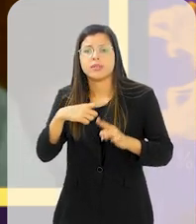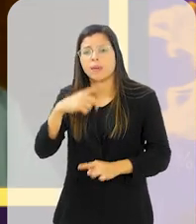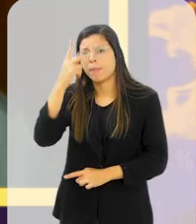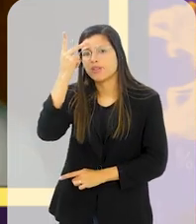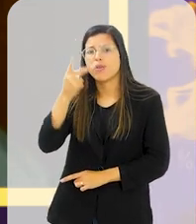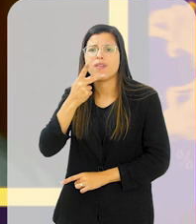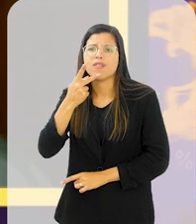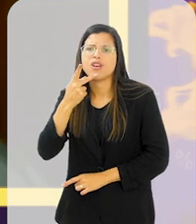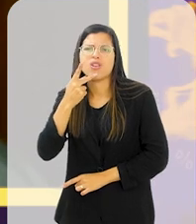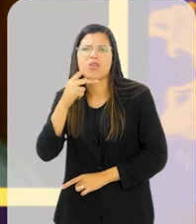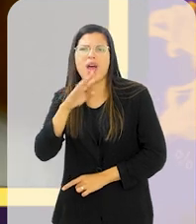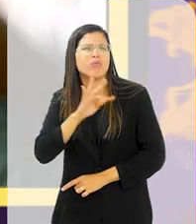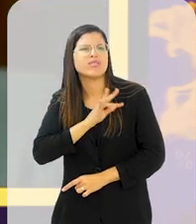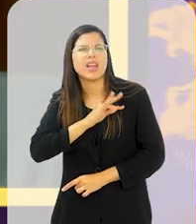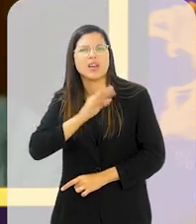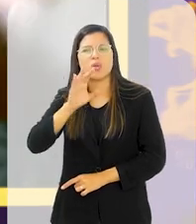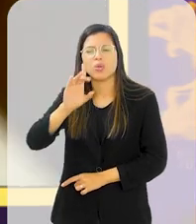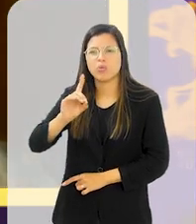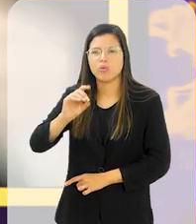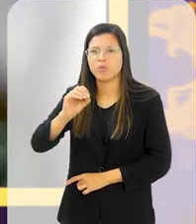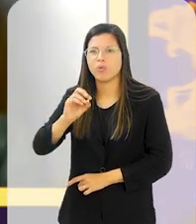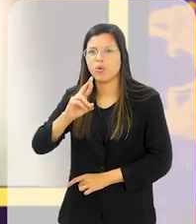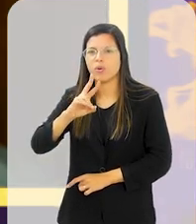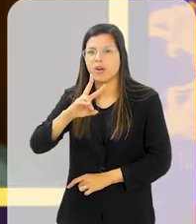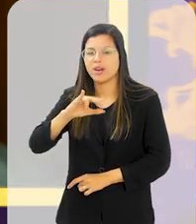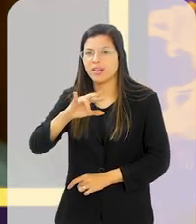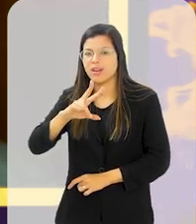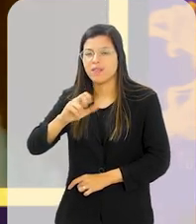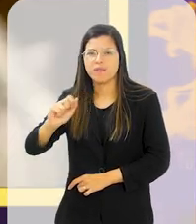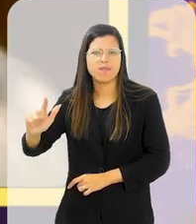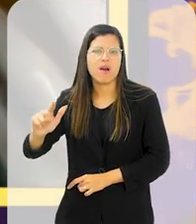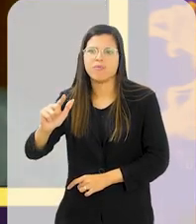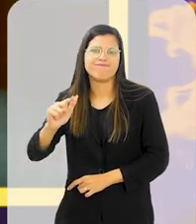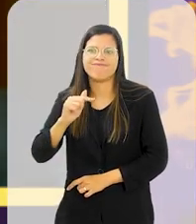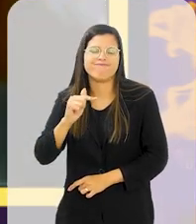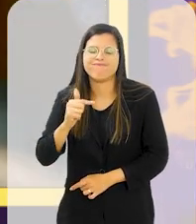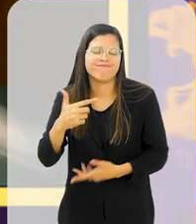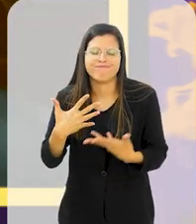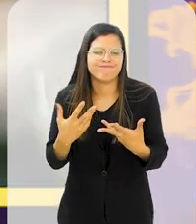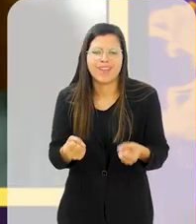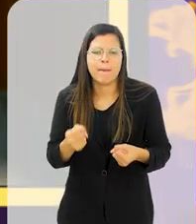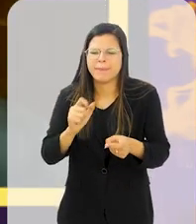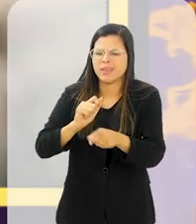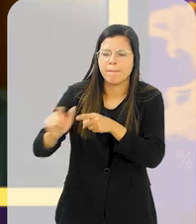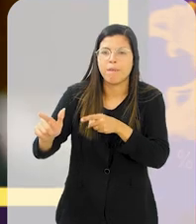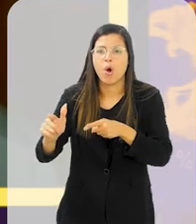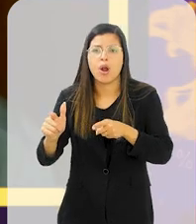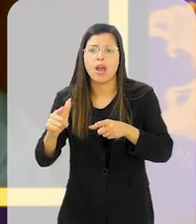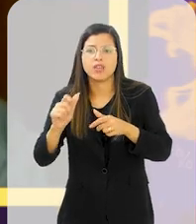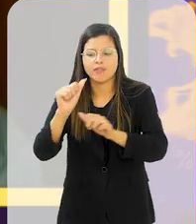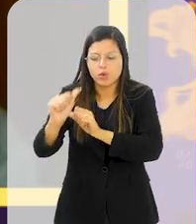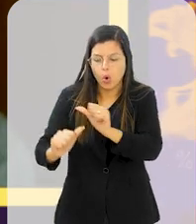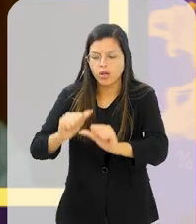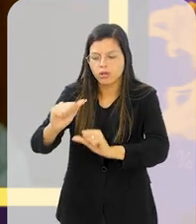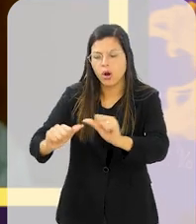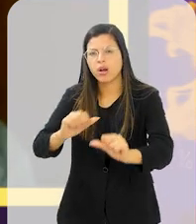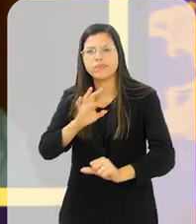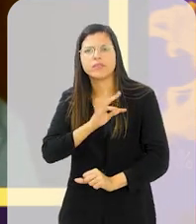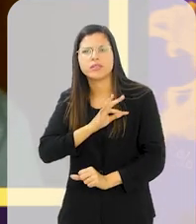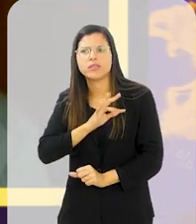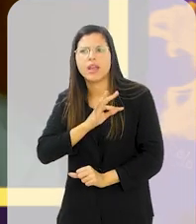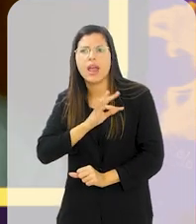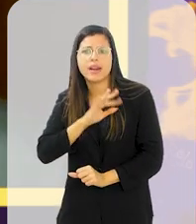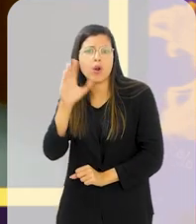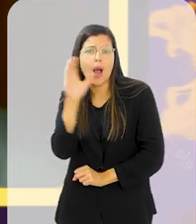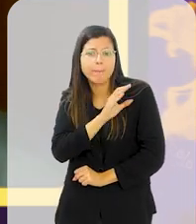achando que o Dorival não dá. Ah, manda embora. Isso aí não serve. E assim a gente vai ficar trocando de técnico, como quem troca de pneu, como